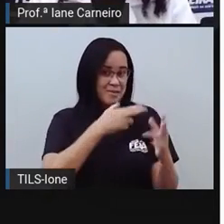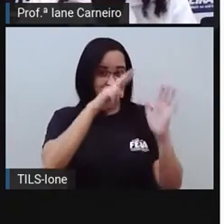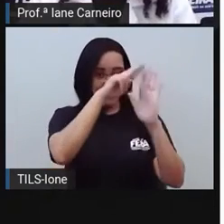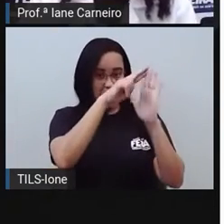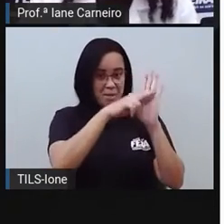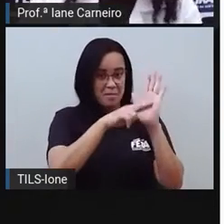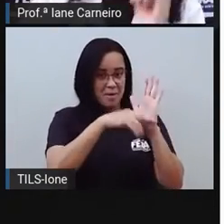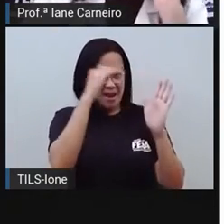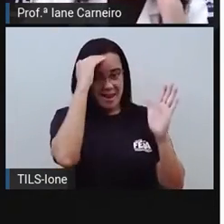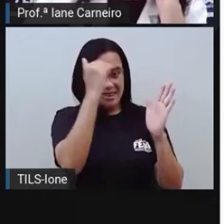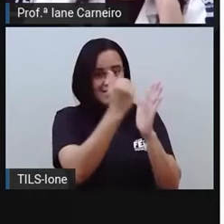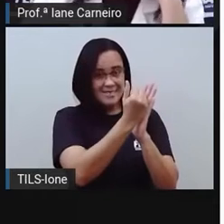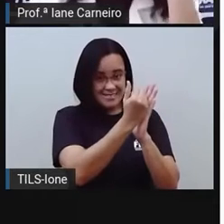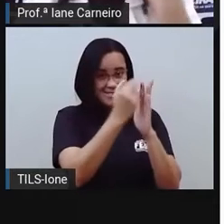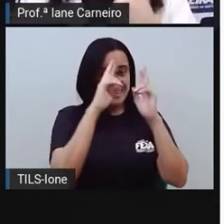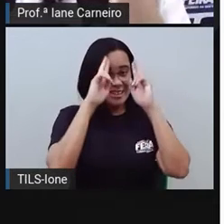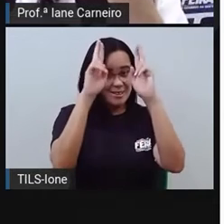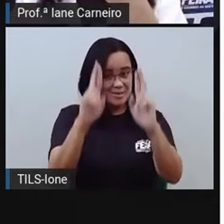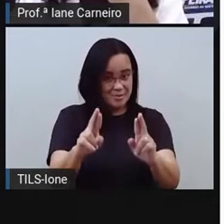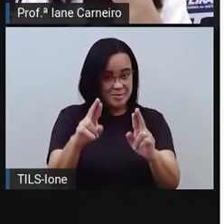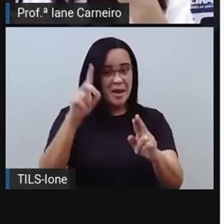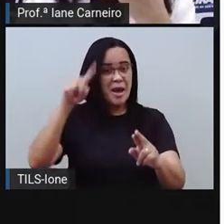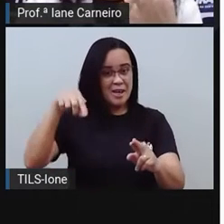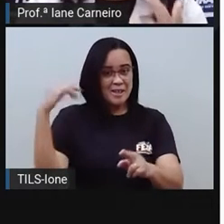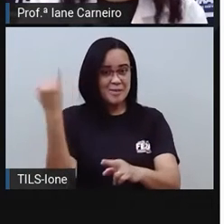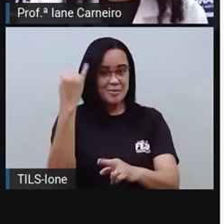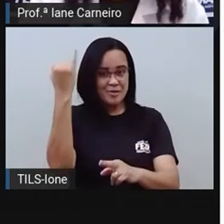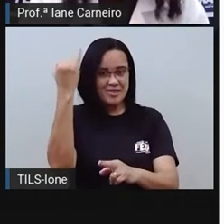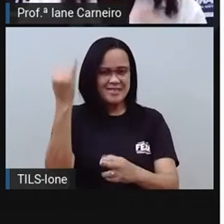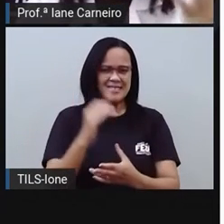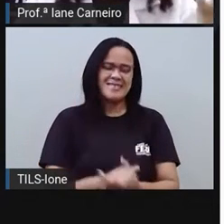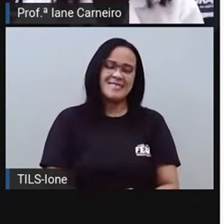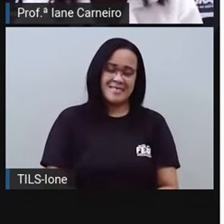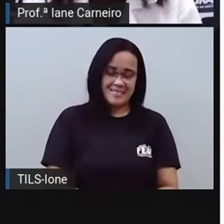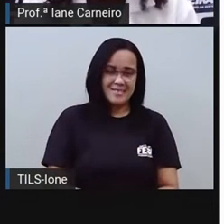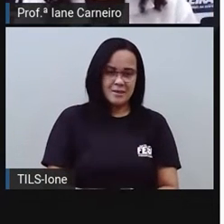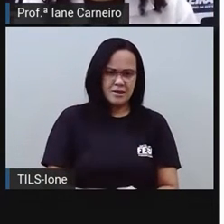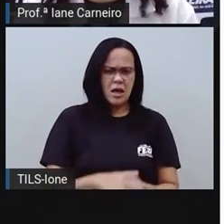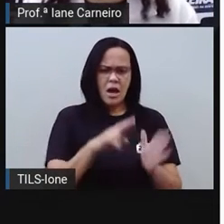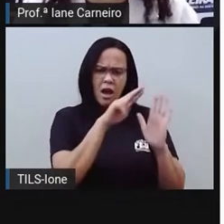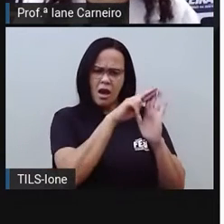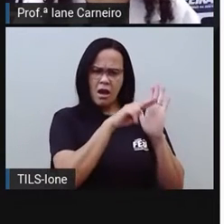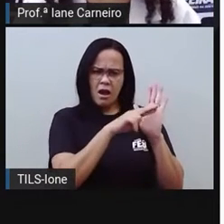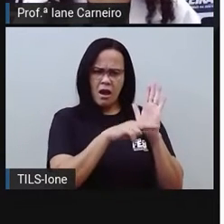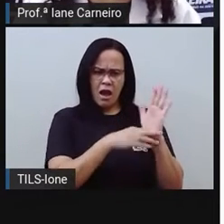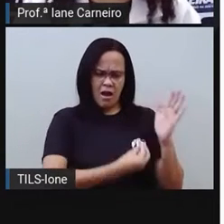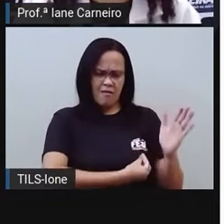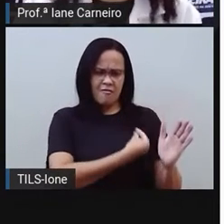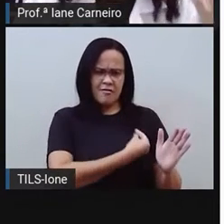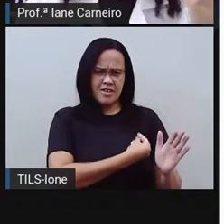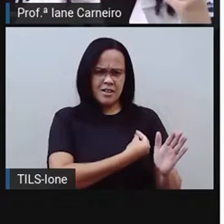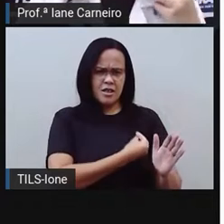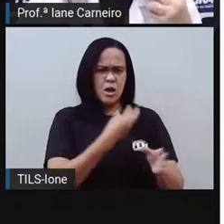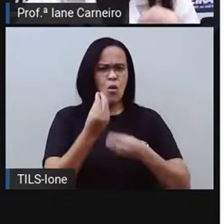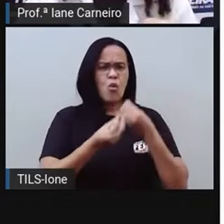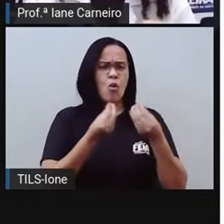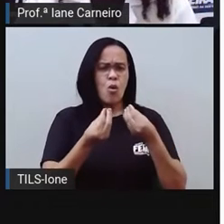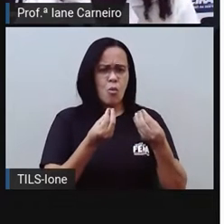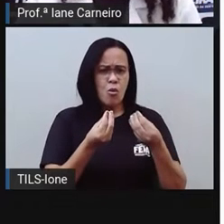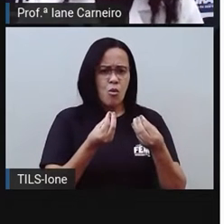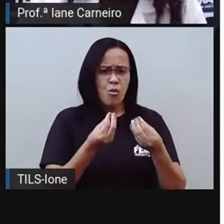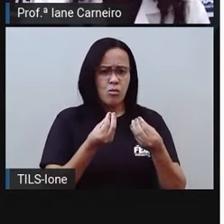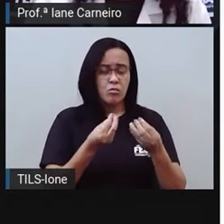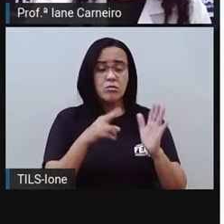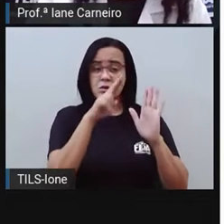ó, e aí a Pró antes vai explicar para vocês o que são as regras de convivência, né? As regras